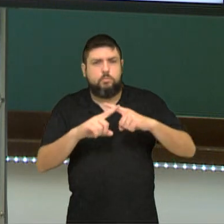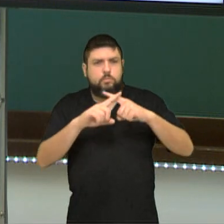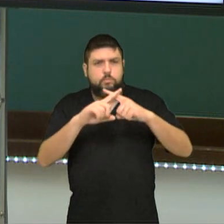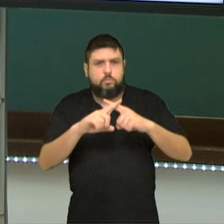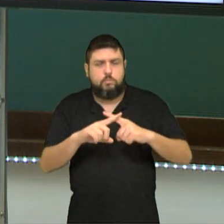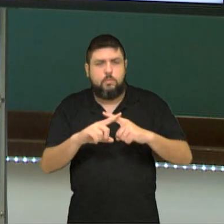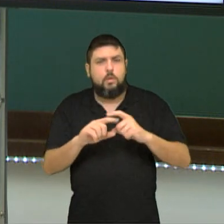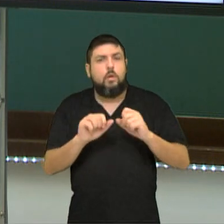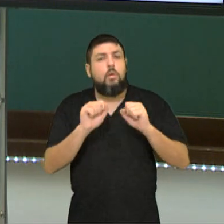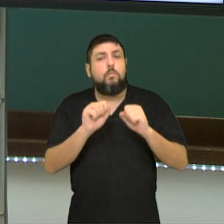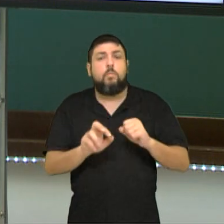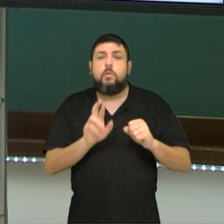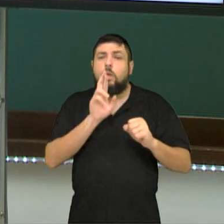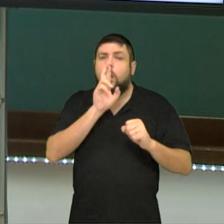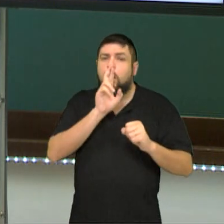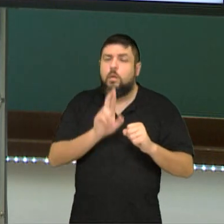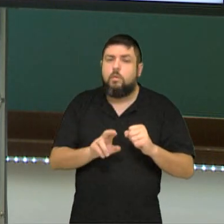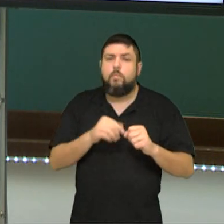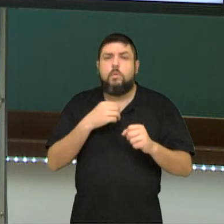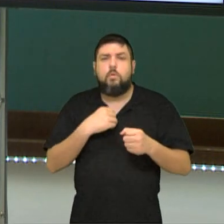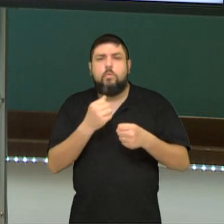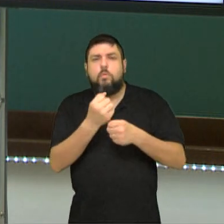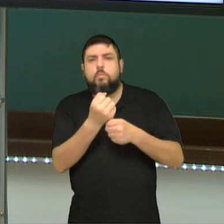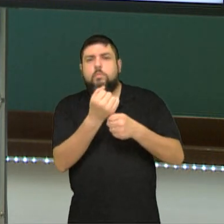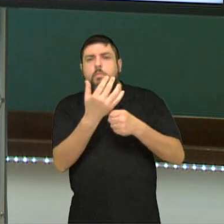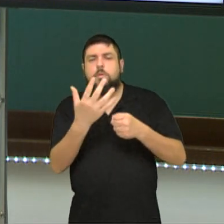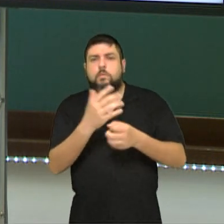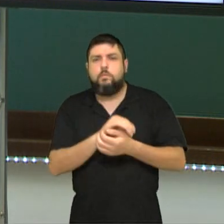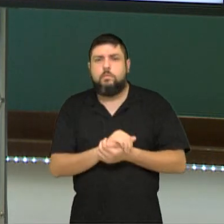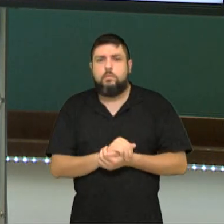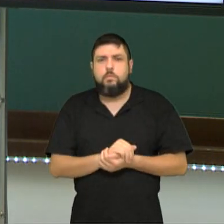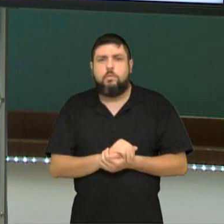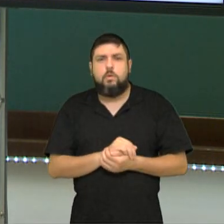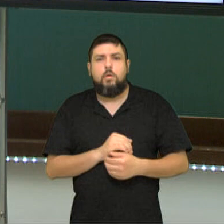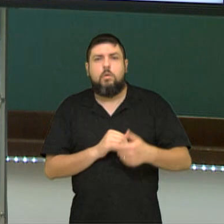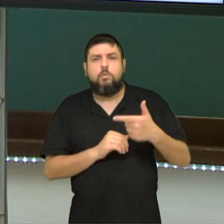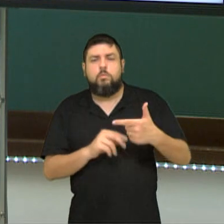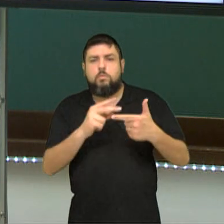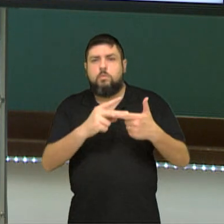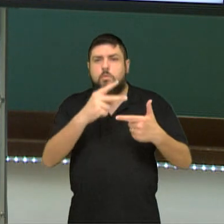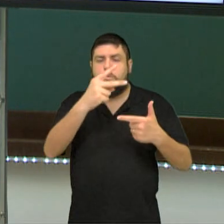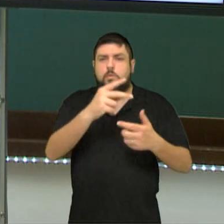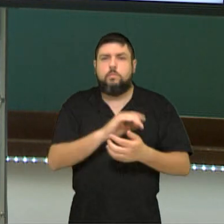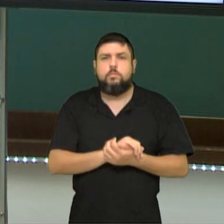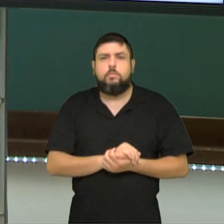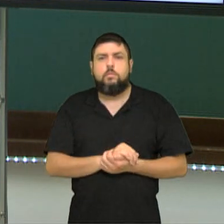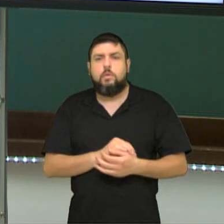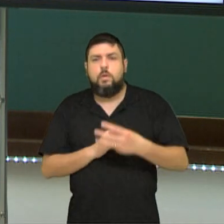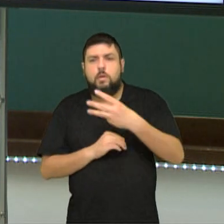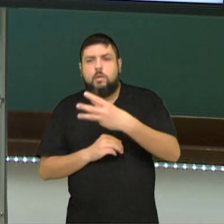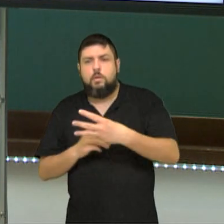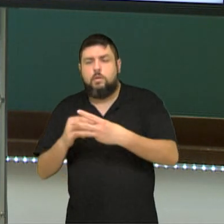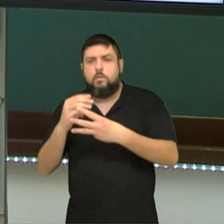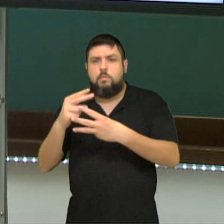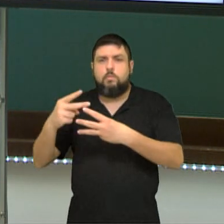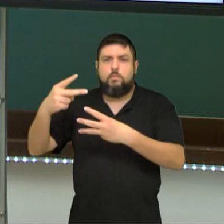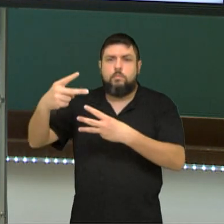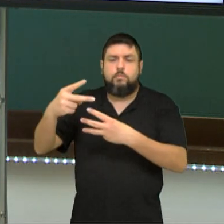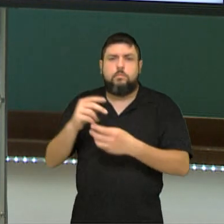podemos responder na forma de potência. 2 ao quadrado, porque apareceram 2. 3 ao quadrado, porque apareceram